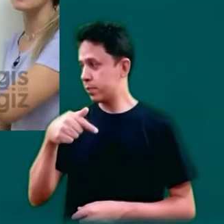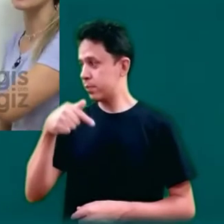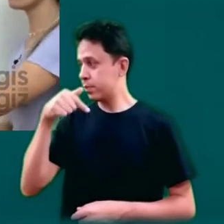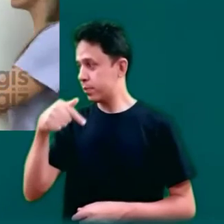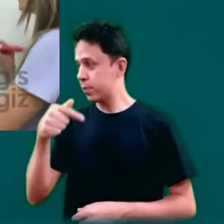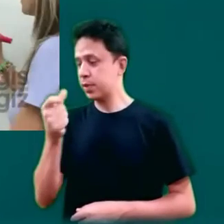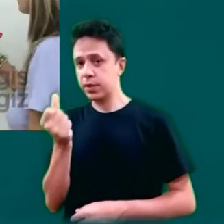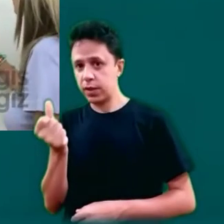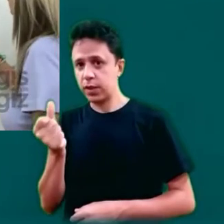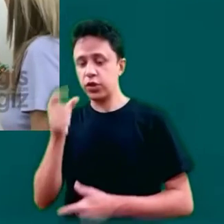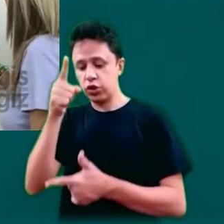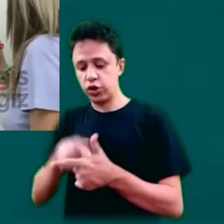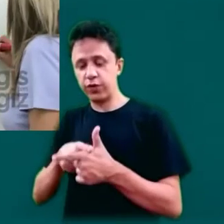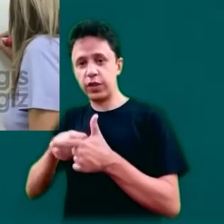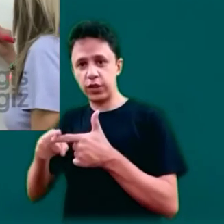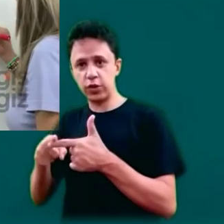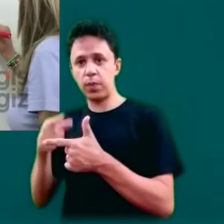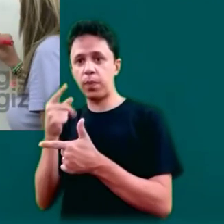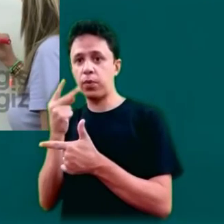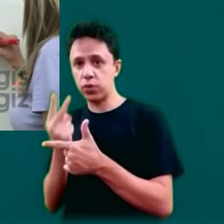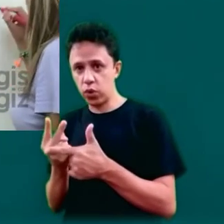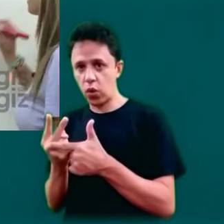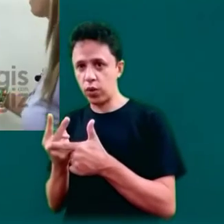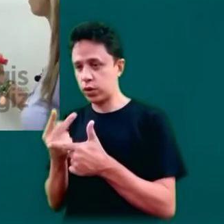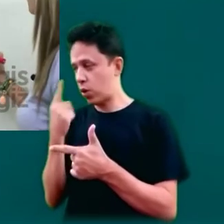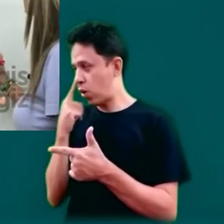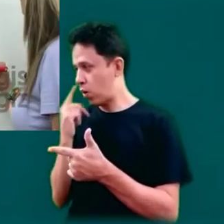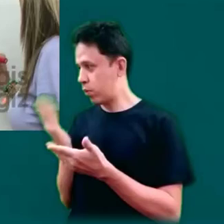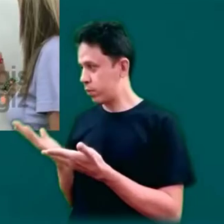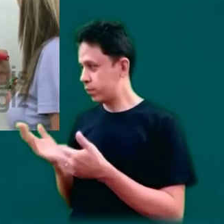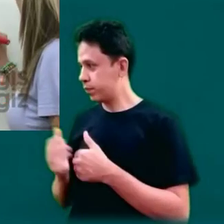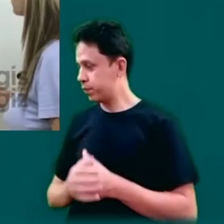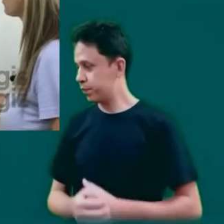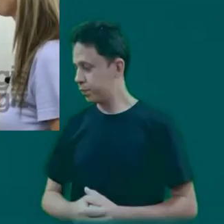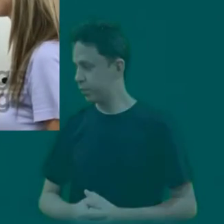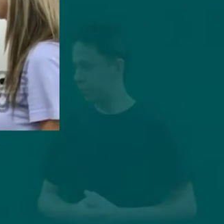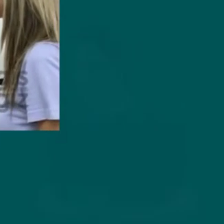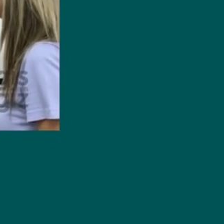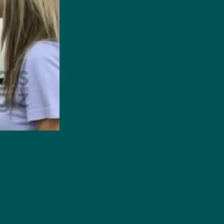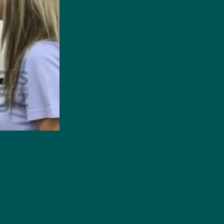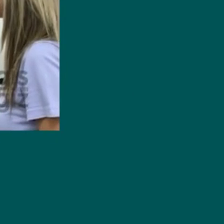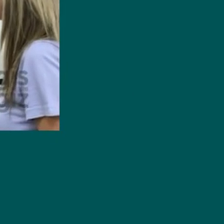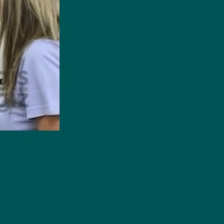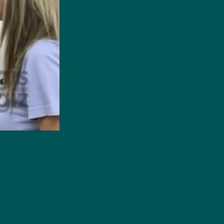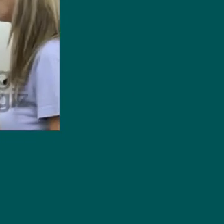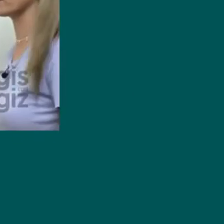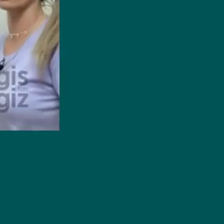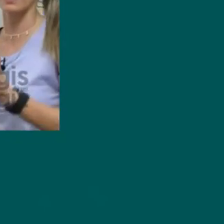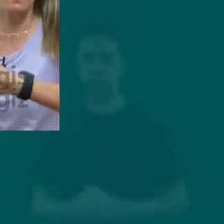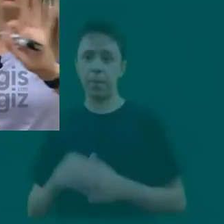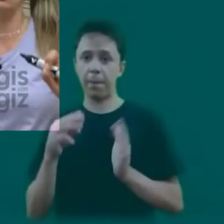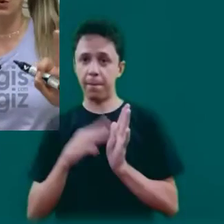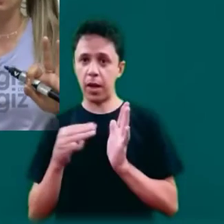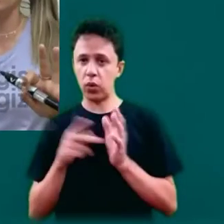1.776, aí eu vou dividir isso aqui por 2, ó, já vou aproveitar aqui na mesma conta. São 8. 8 vezes 2 são 16. Sobra 1, ó,